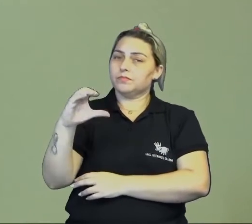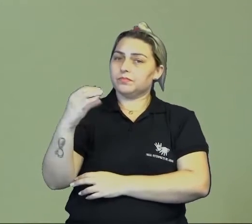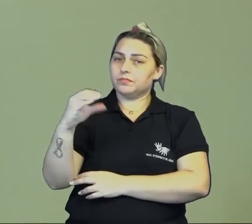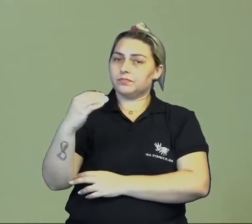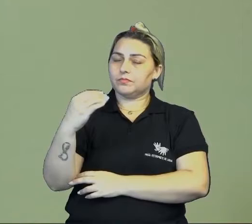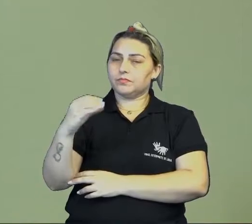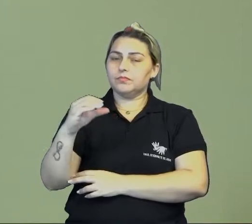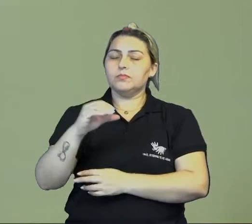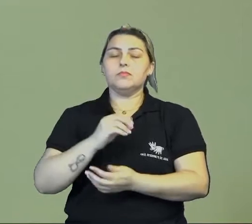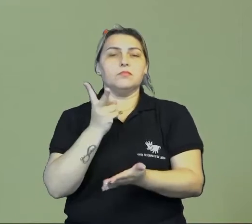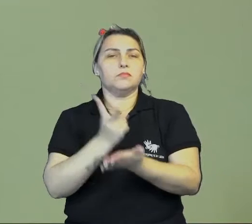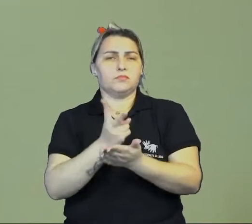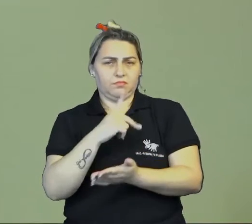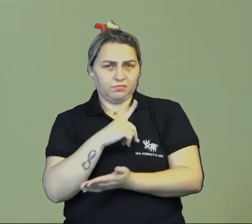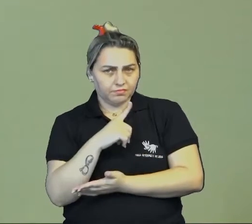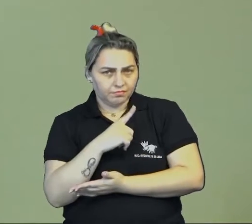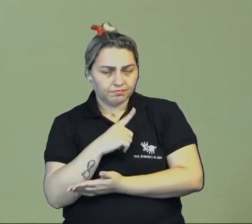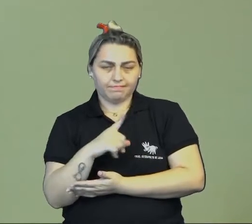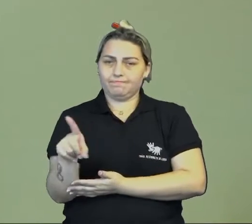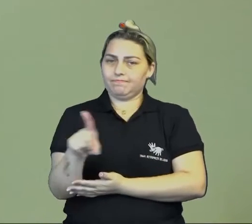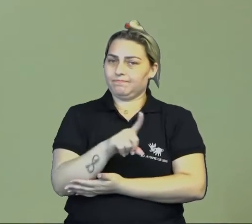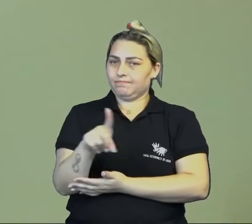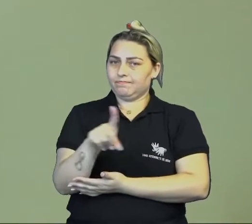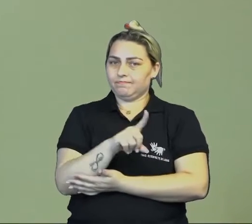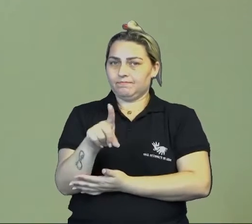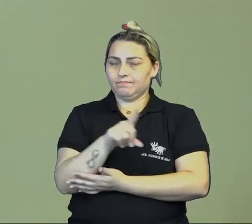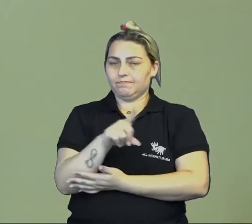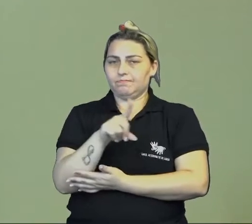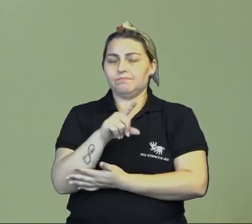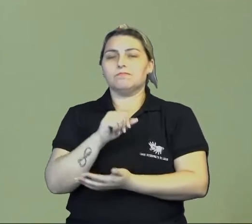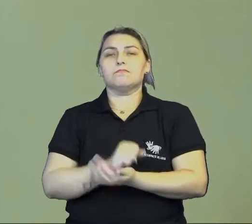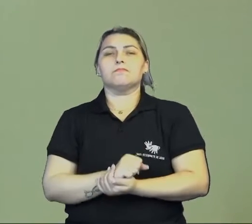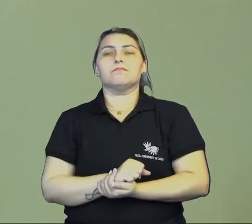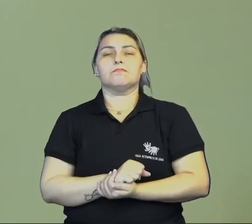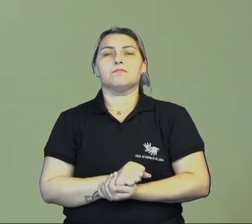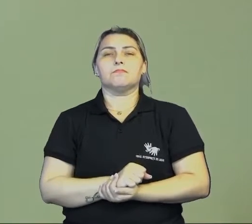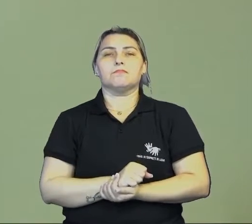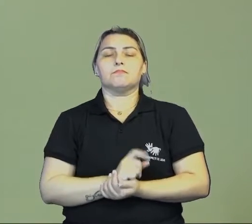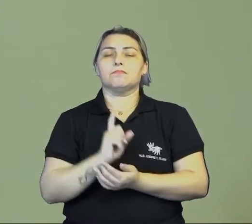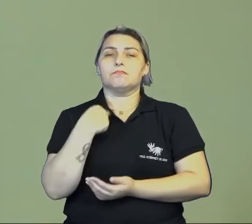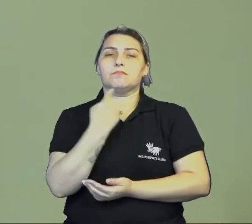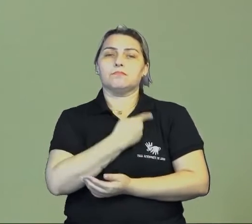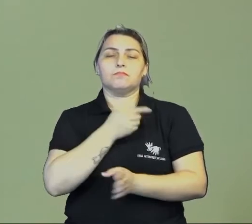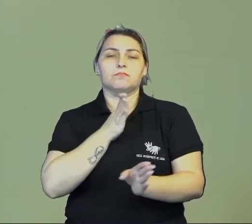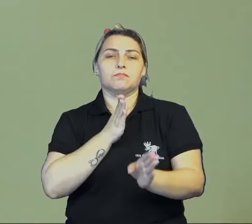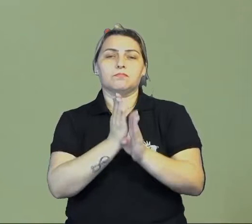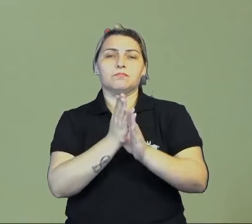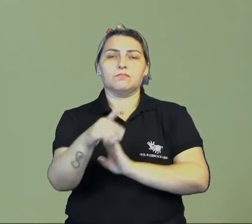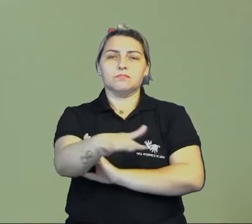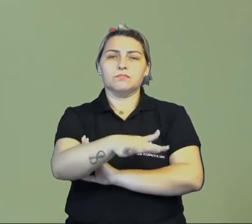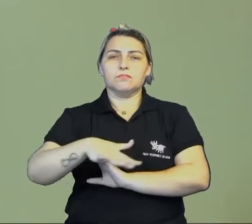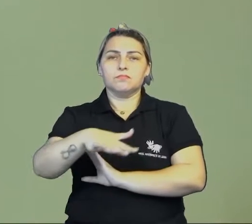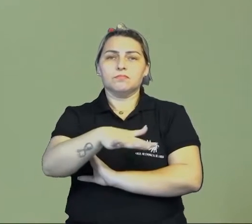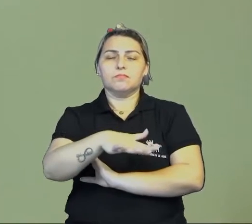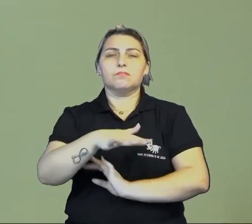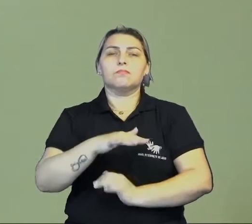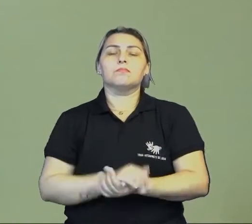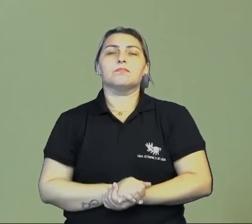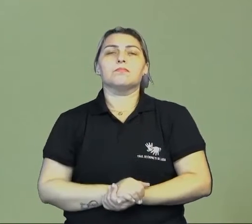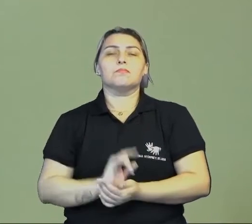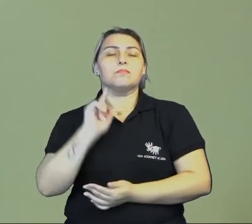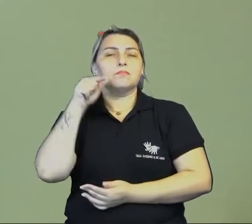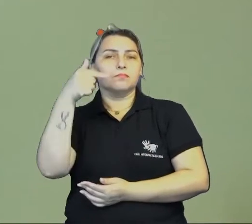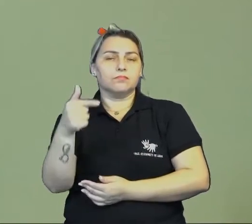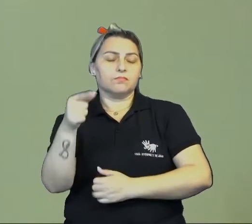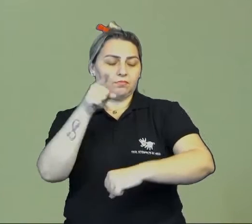ela sempre existiu? Não, nem sempre. Nós identificamos na sociedade, em